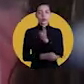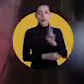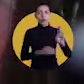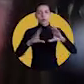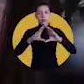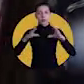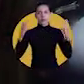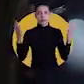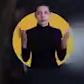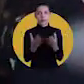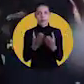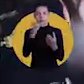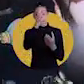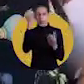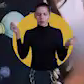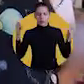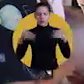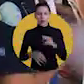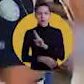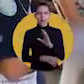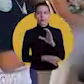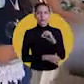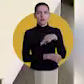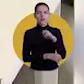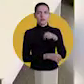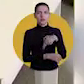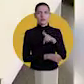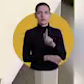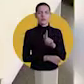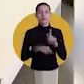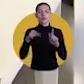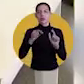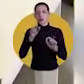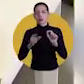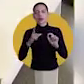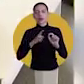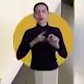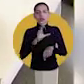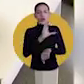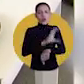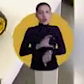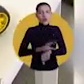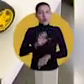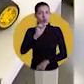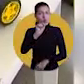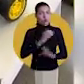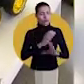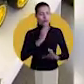reuniu acadêmicos e egressos dos 8 cursos de graduação que formam a escola,